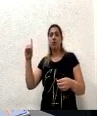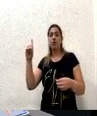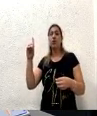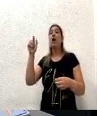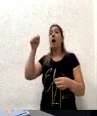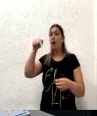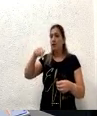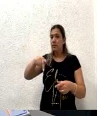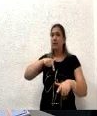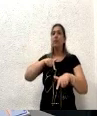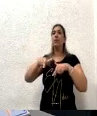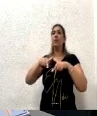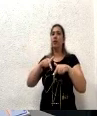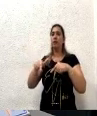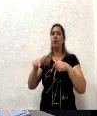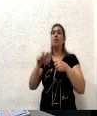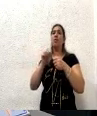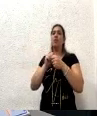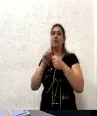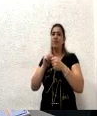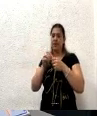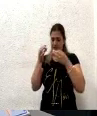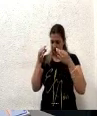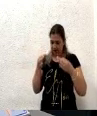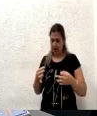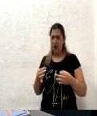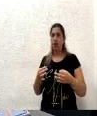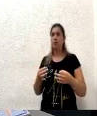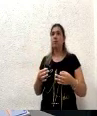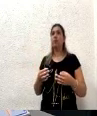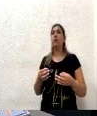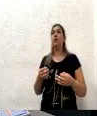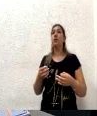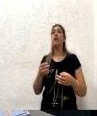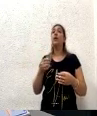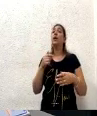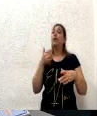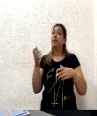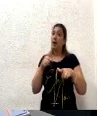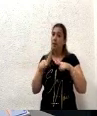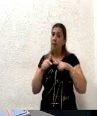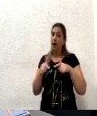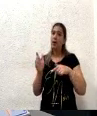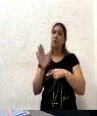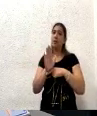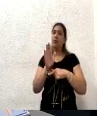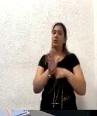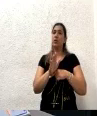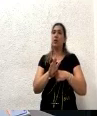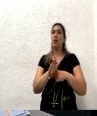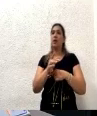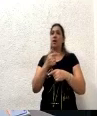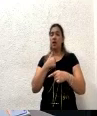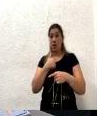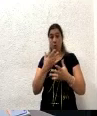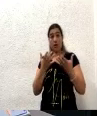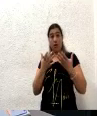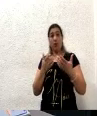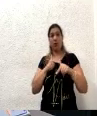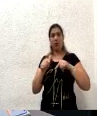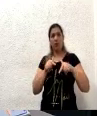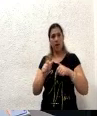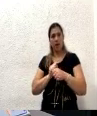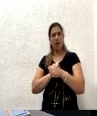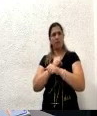ele teve, ele está fazendo por merecer os votos que ele teve. E eu também estou fazendo por merecer, né,